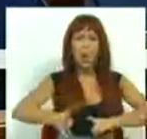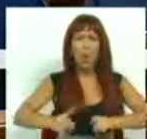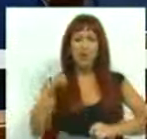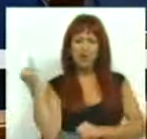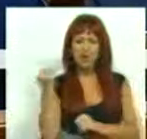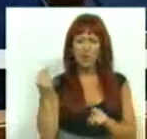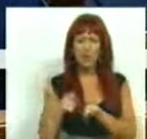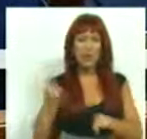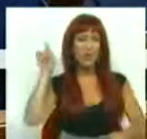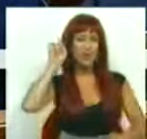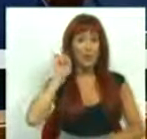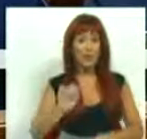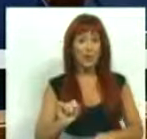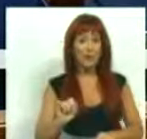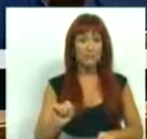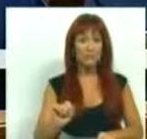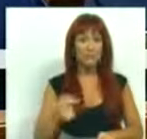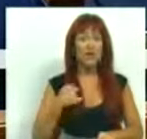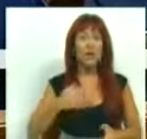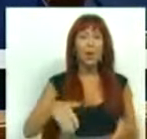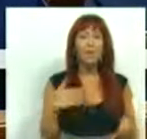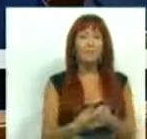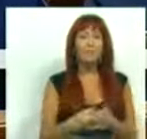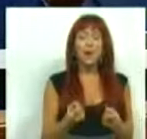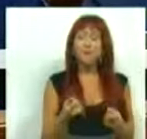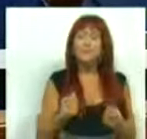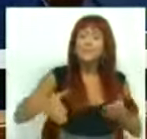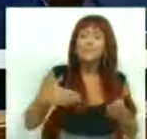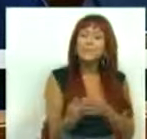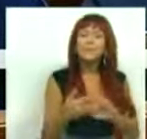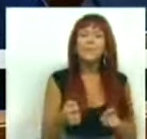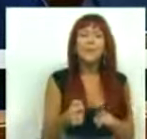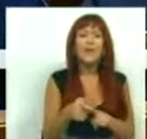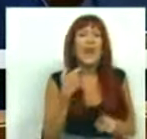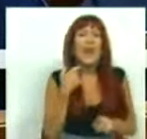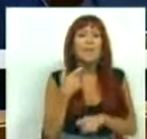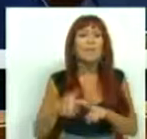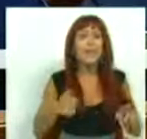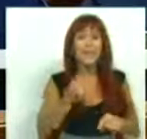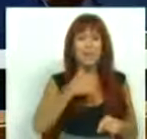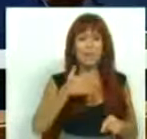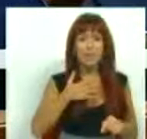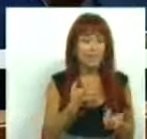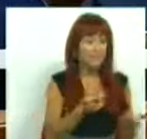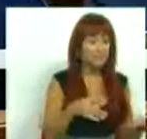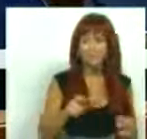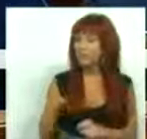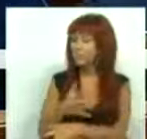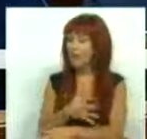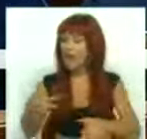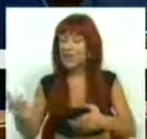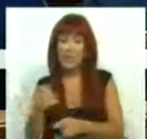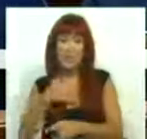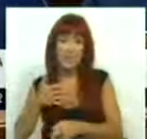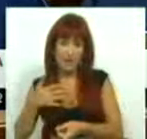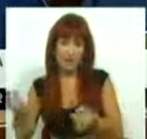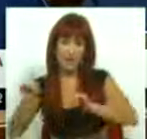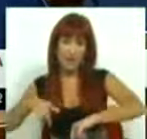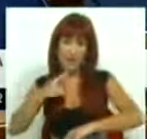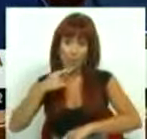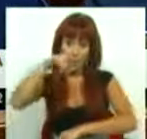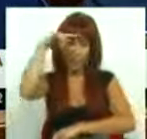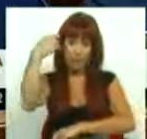os instrumentos fundamentais para dar liquidez às nossas pequenas e médias empresas, às nossas grandes empresas também